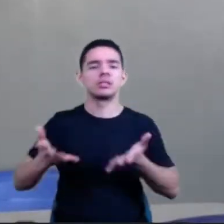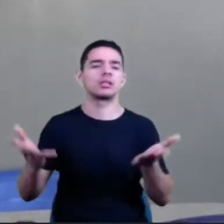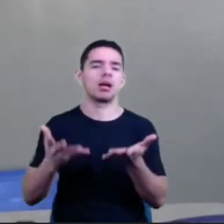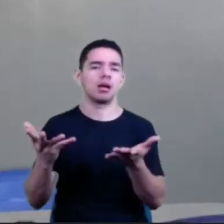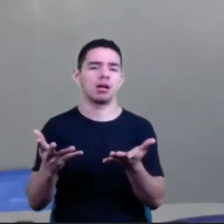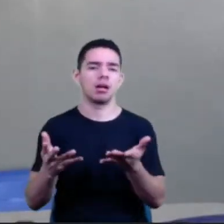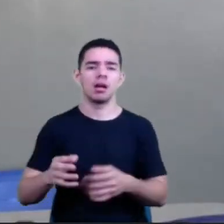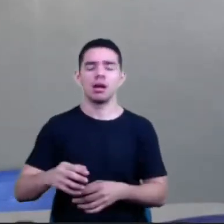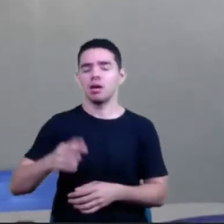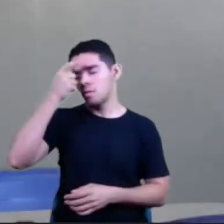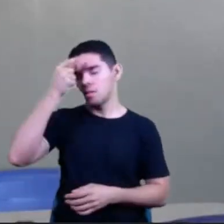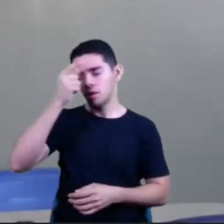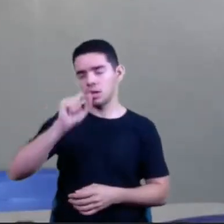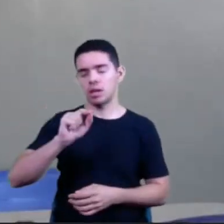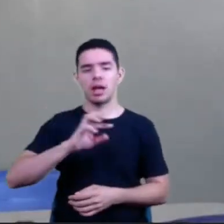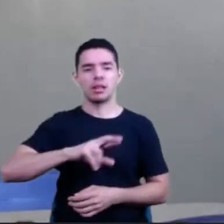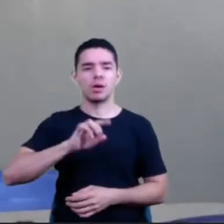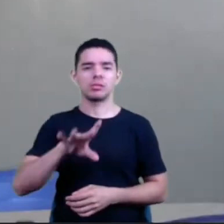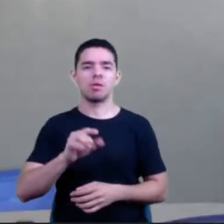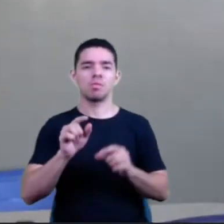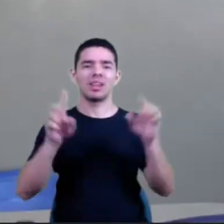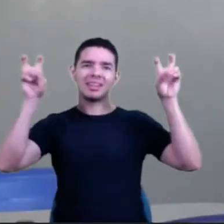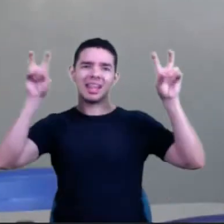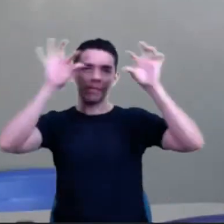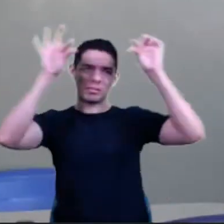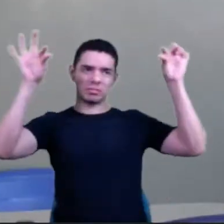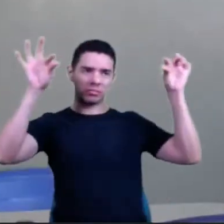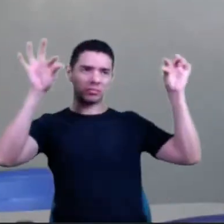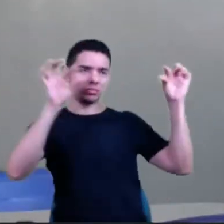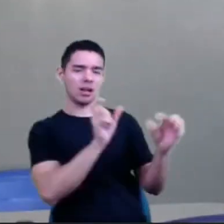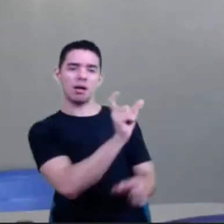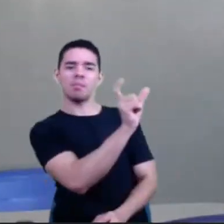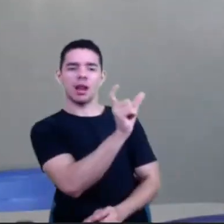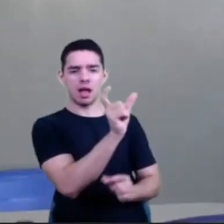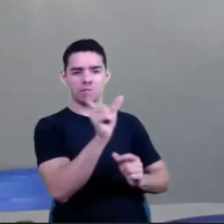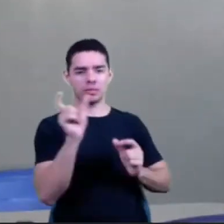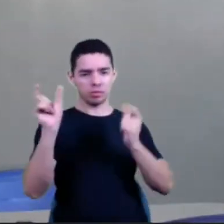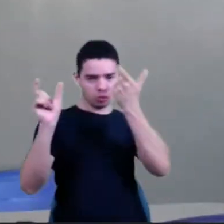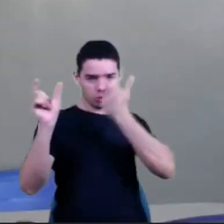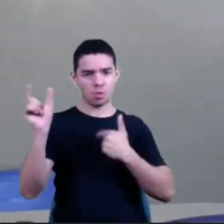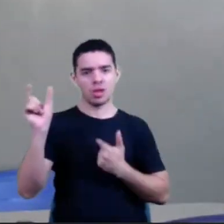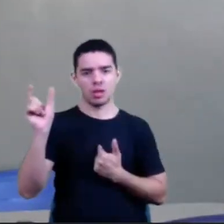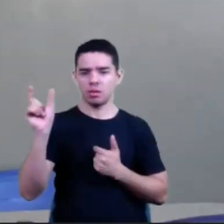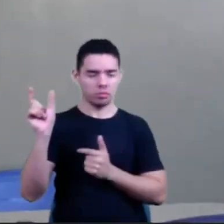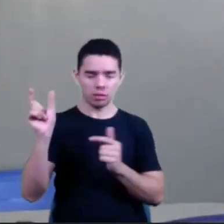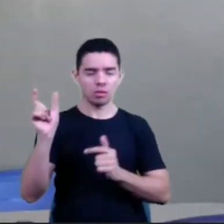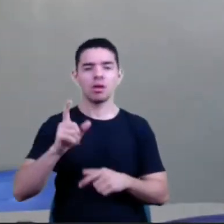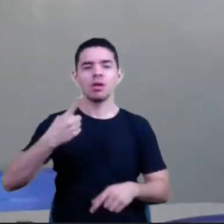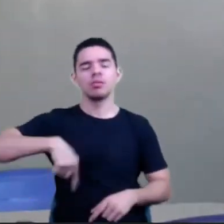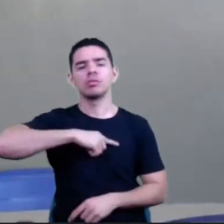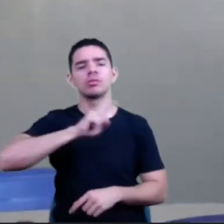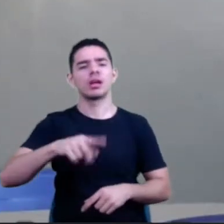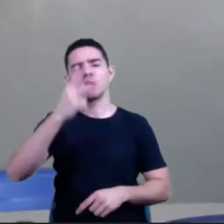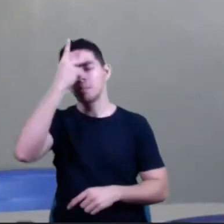que a gente não é apenas, tipo assim, uma pauta, a gente não é um tema, a gente não é um termo, entendeu? A gente somos pessoas,